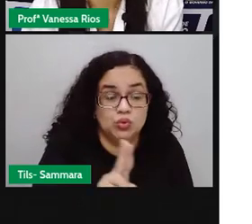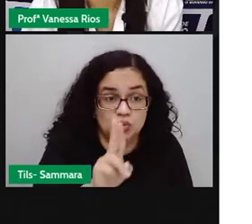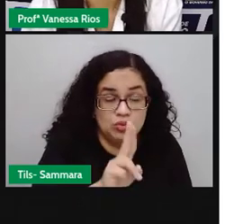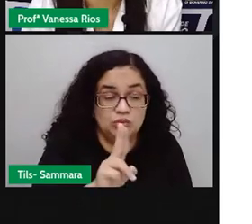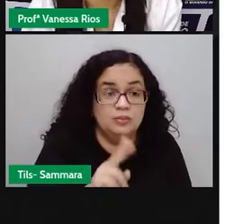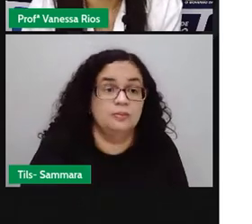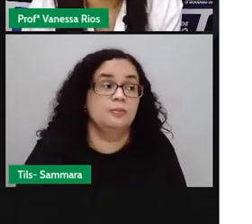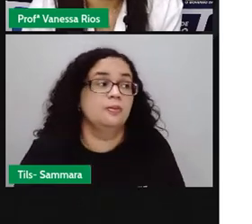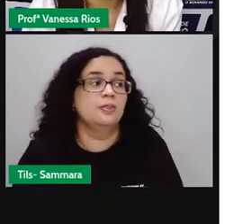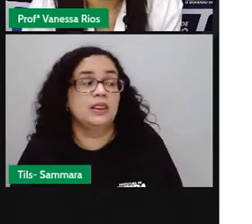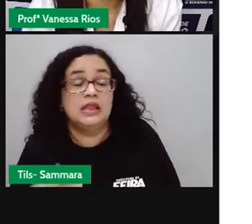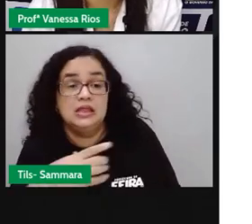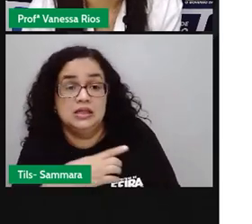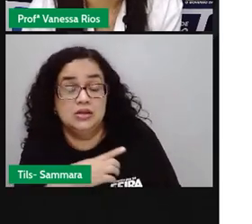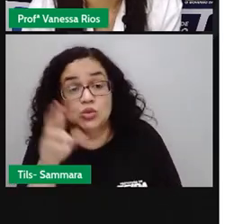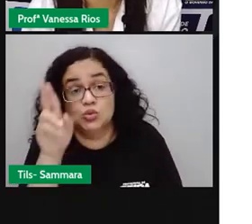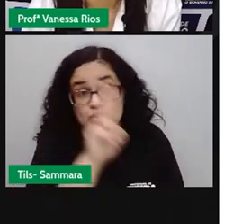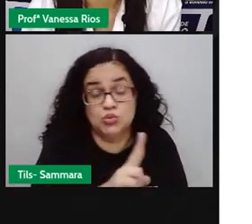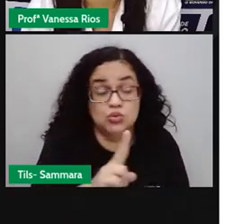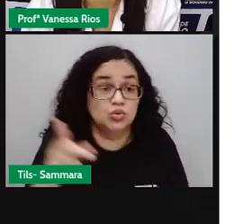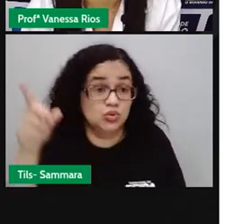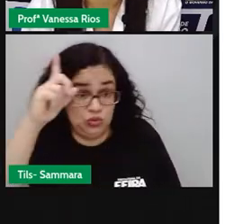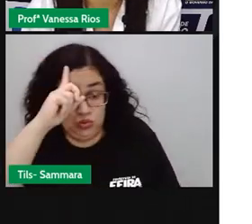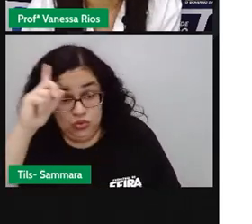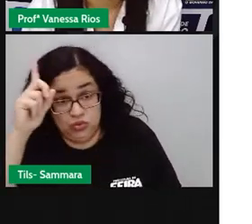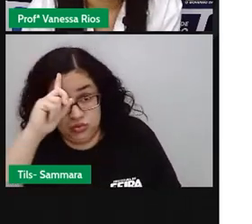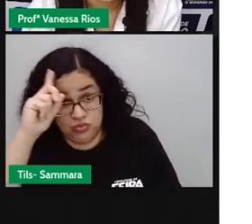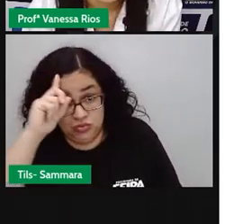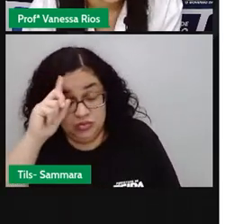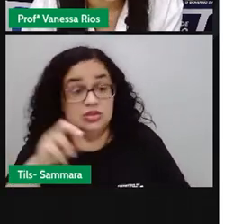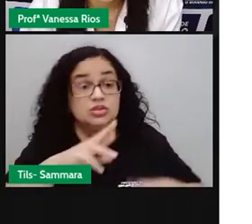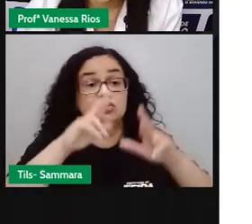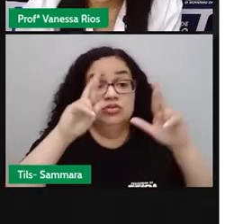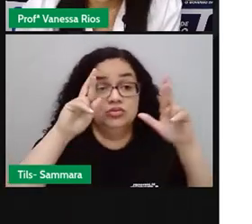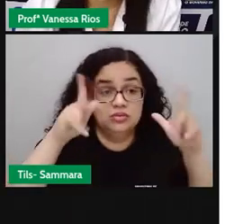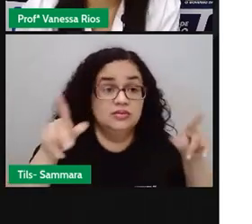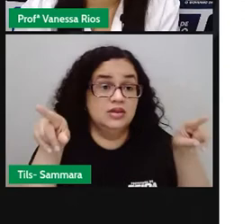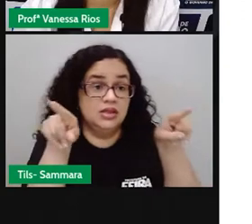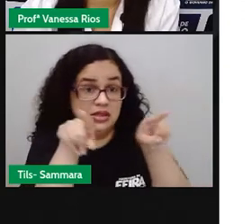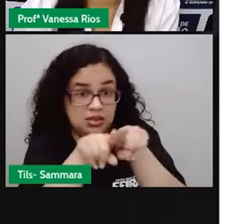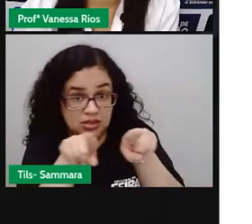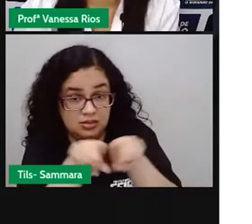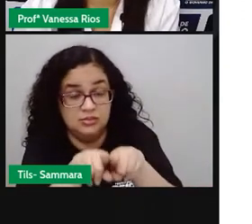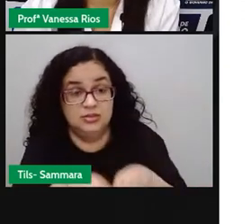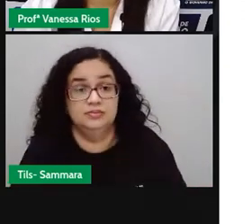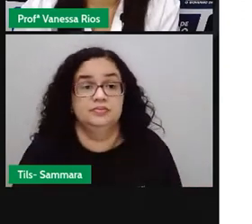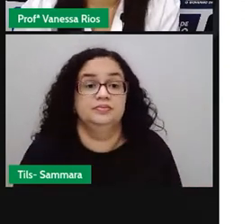ele é proposto para usar no nosso dia a dia de forma diferente também.